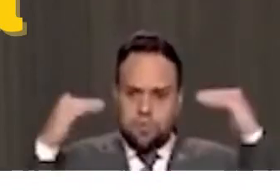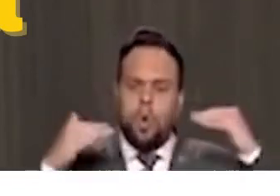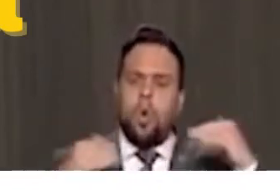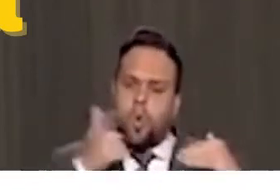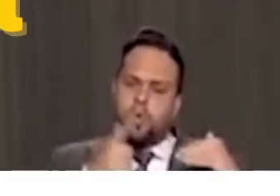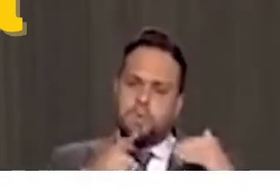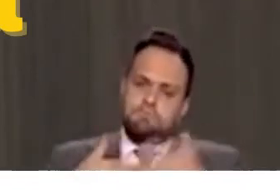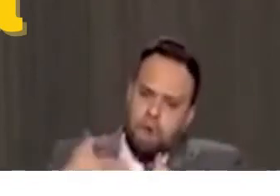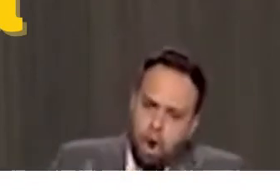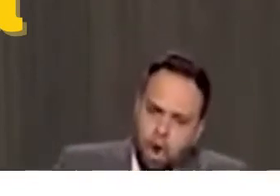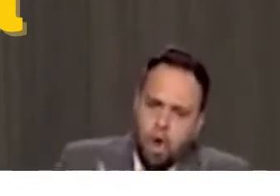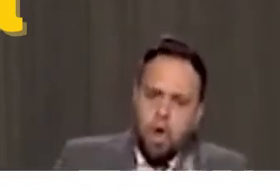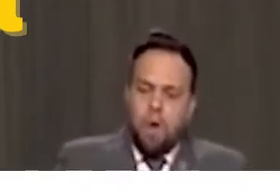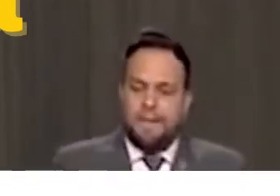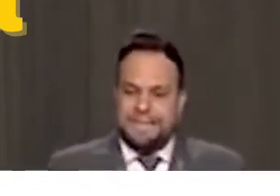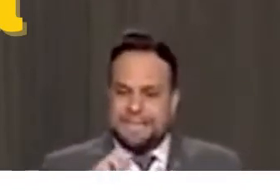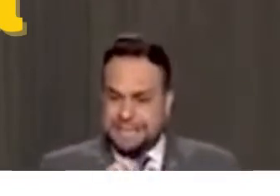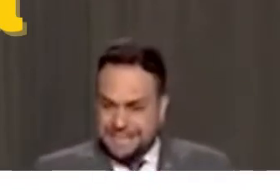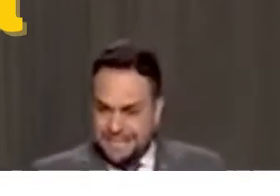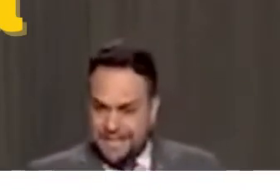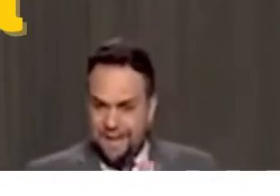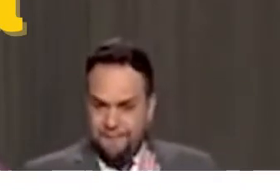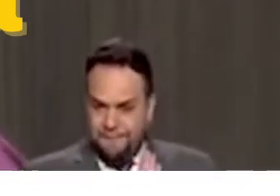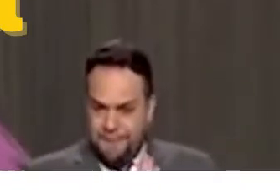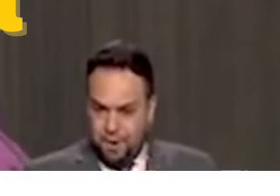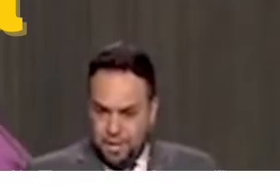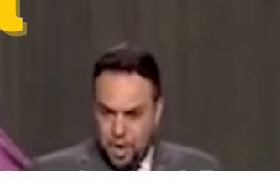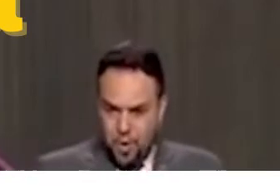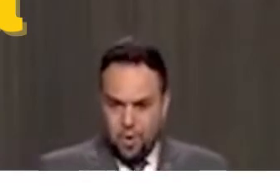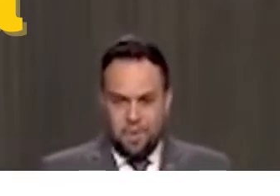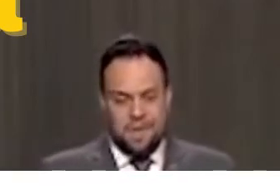nossa economia, que sem economia também não pode existir saúde. Senhor Leomar do